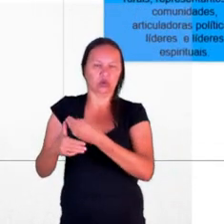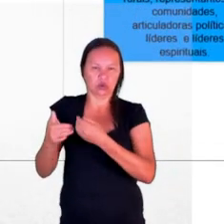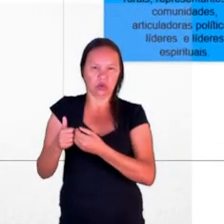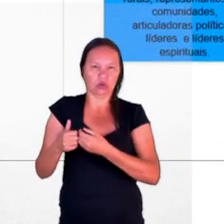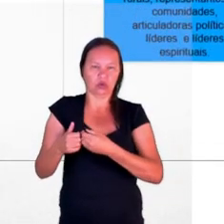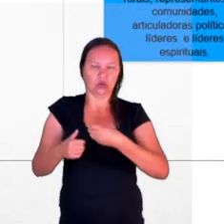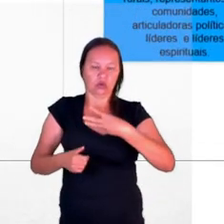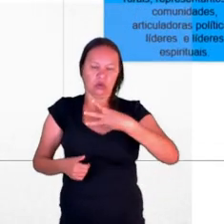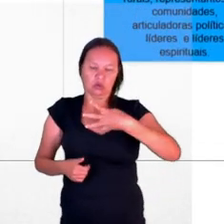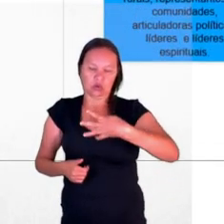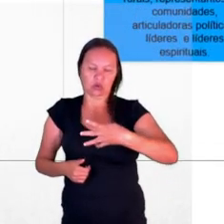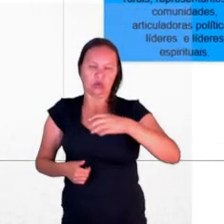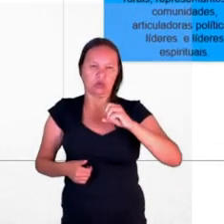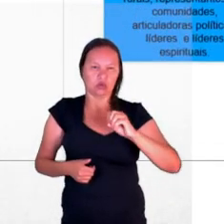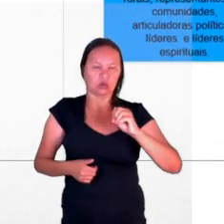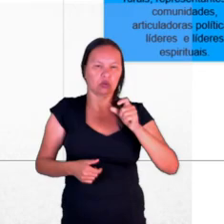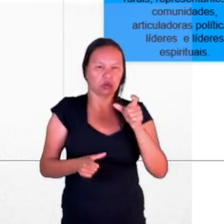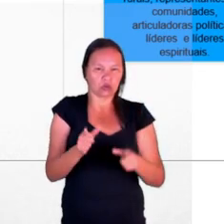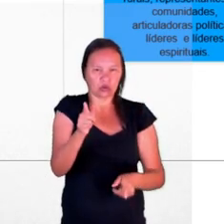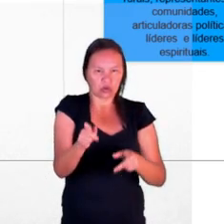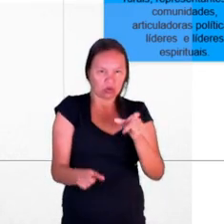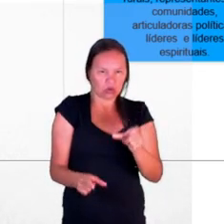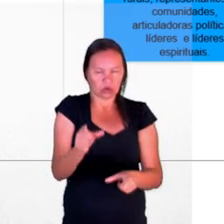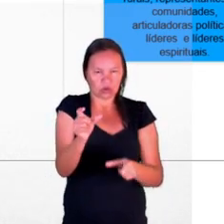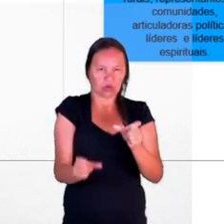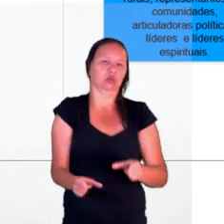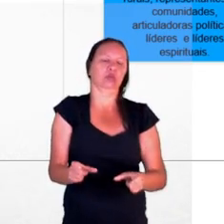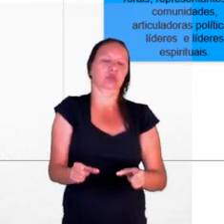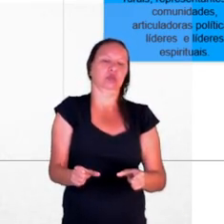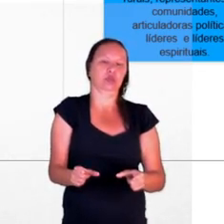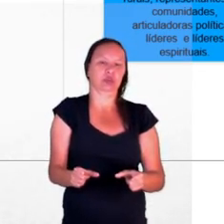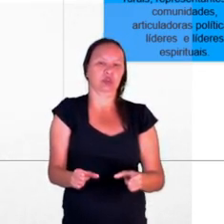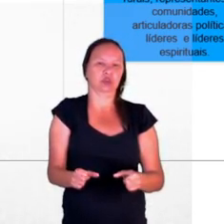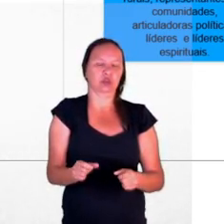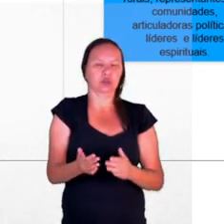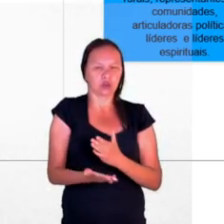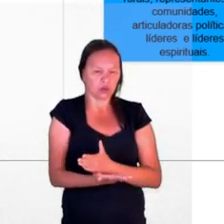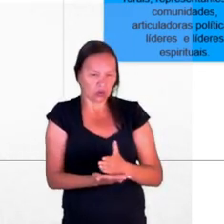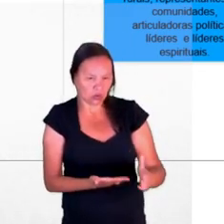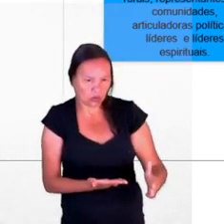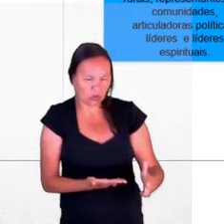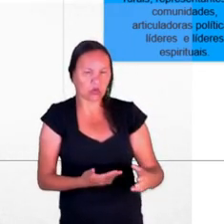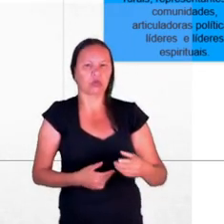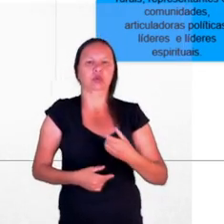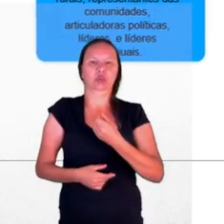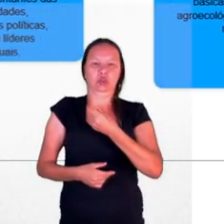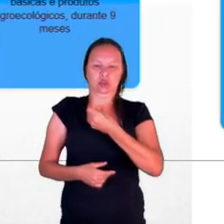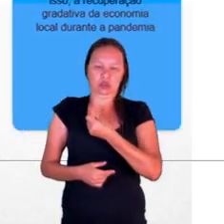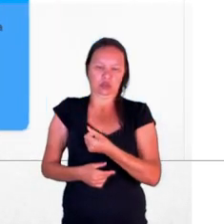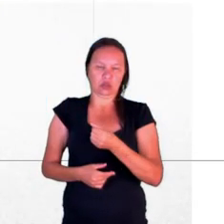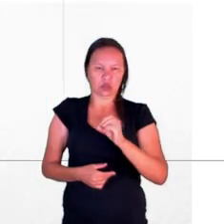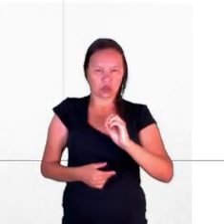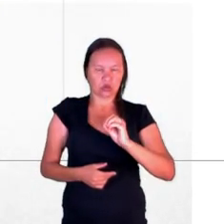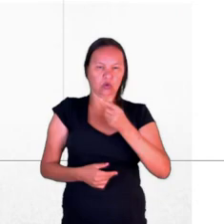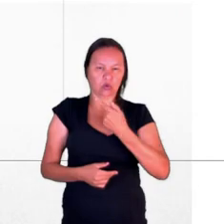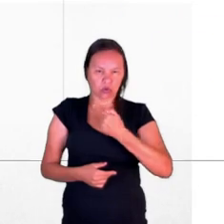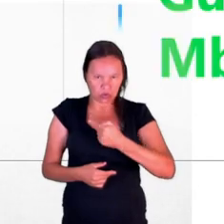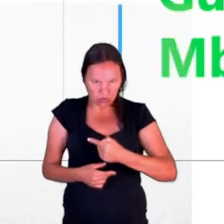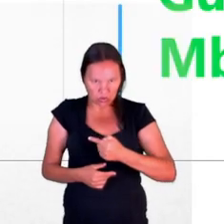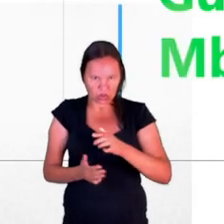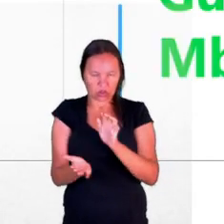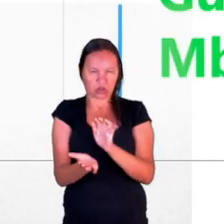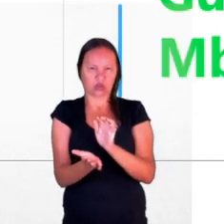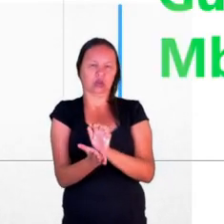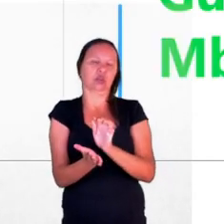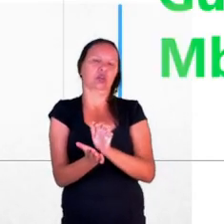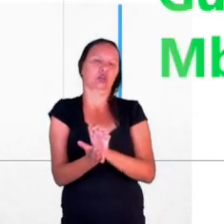pessoas mais de 40 membros né quando nós começamos nós começamos acho que éramos em seis ou sete eh o grupo de trabalho